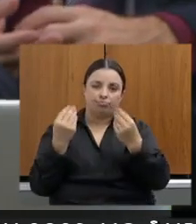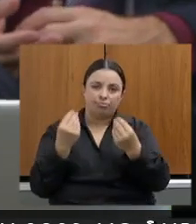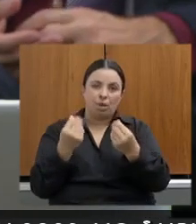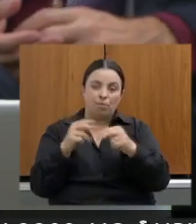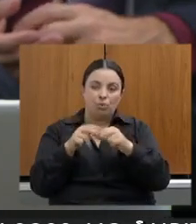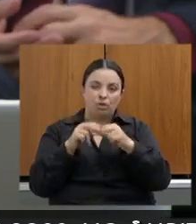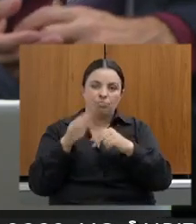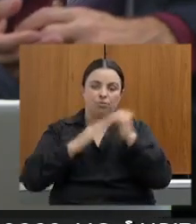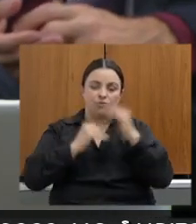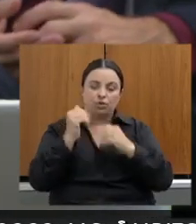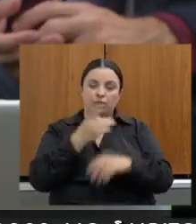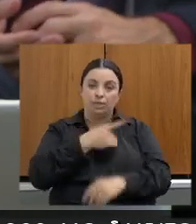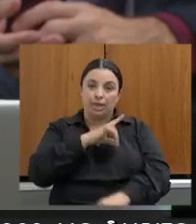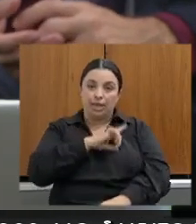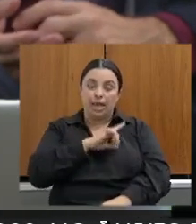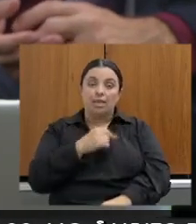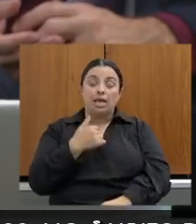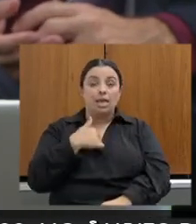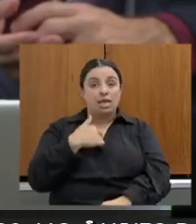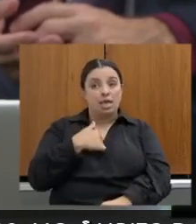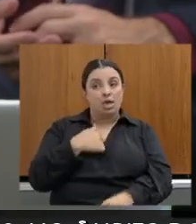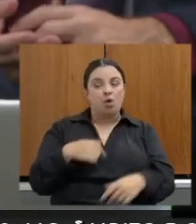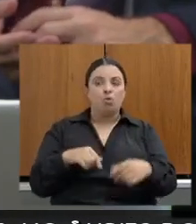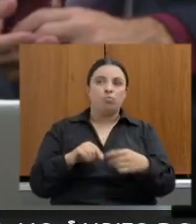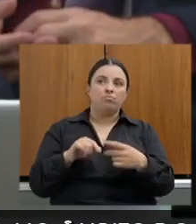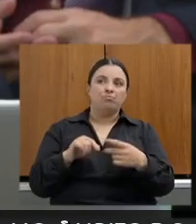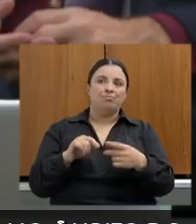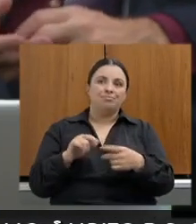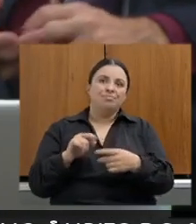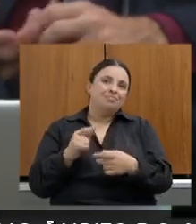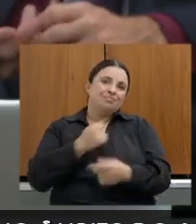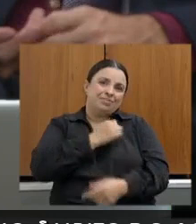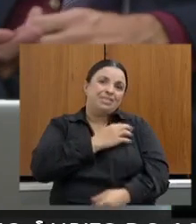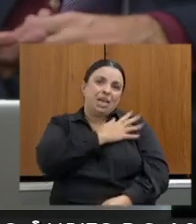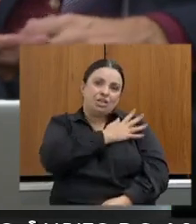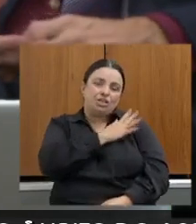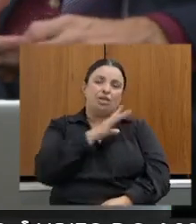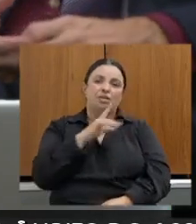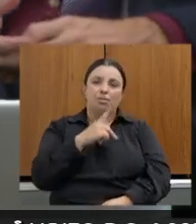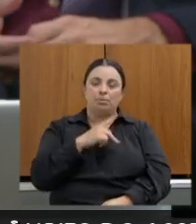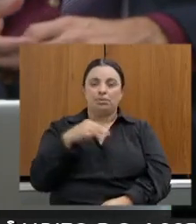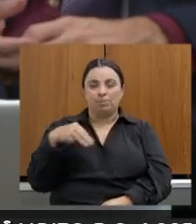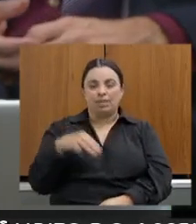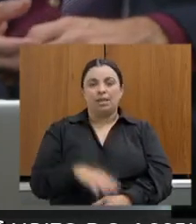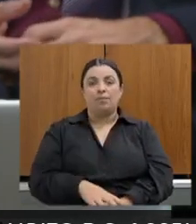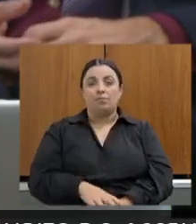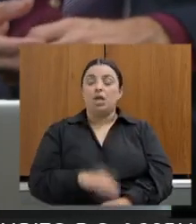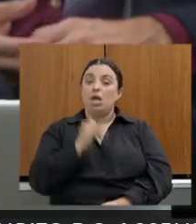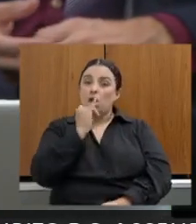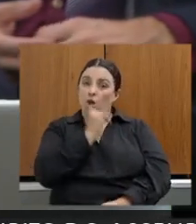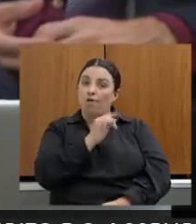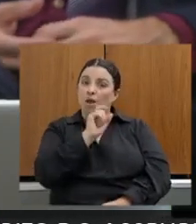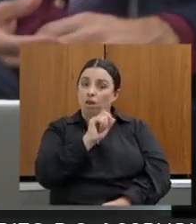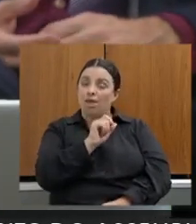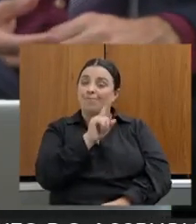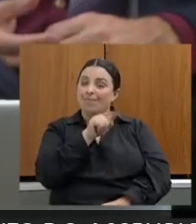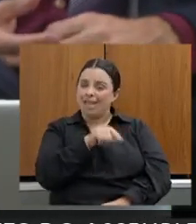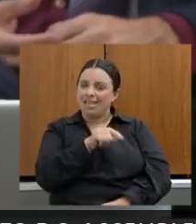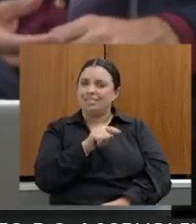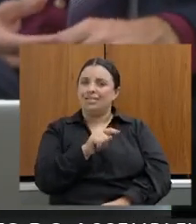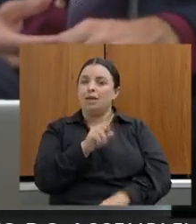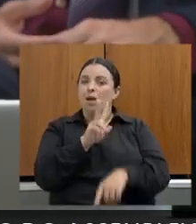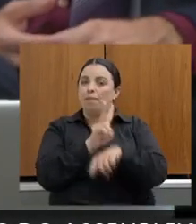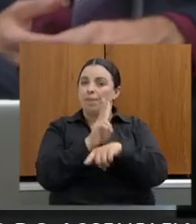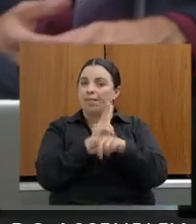e eu enquanto o sargento da Polícia Militar o plantão virtual Doutor Joaquim ele tem uma